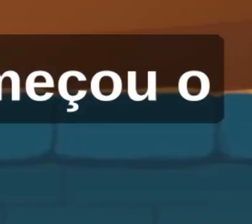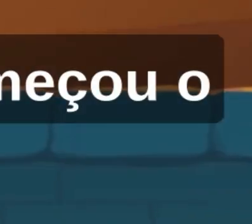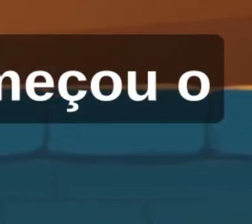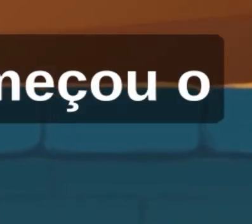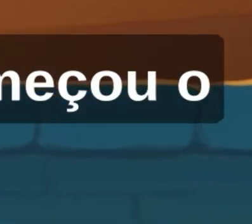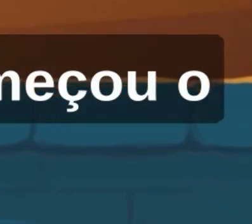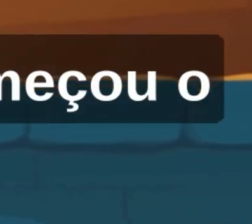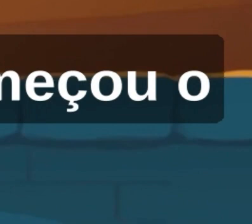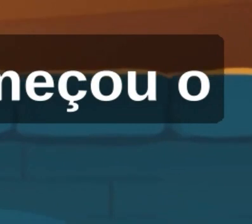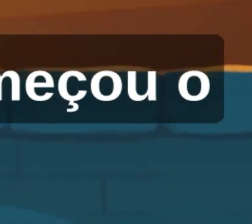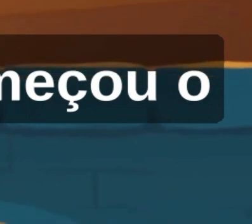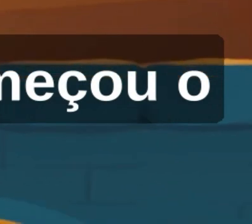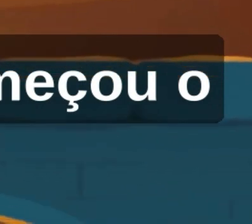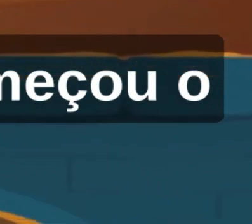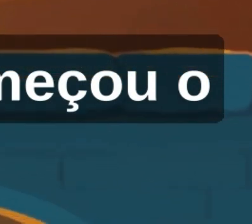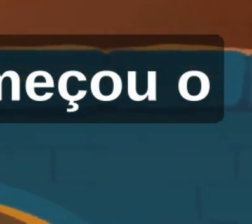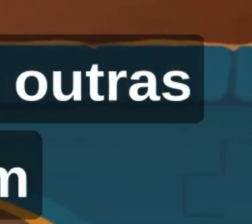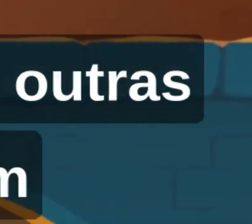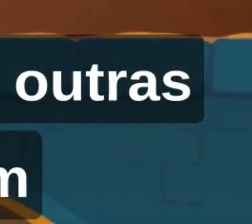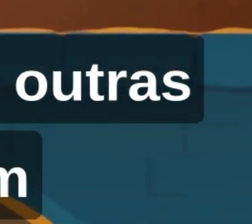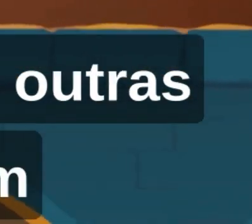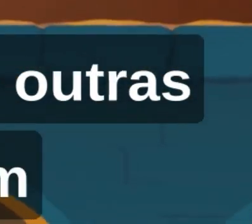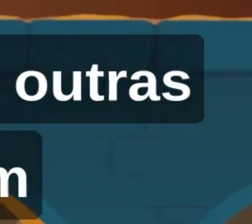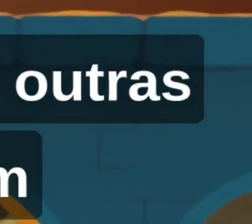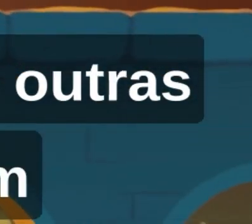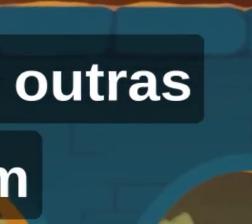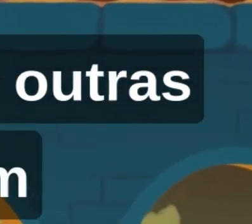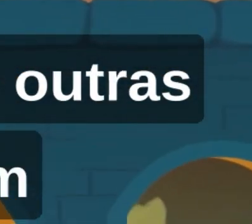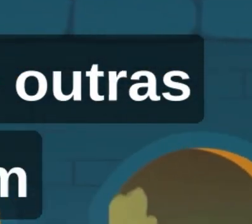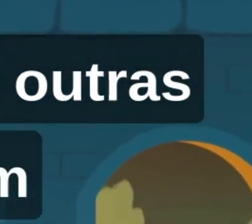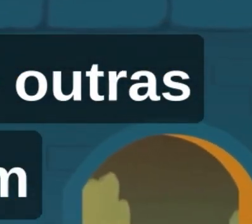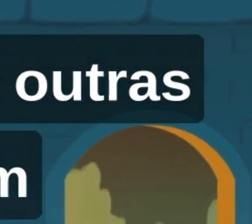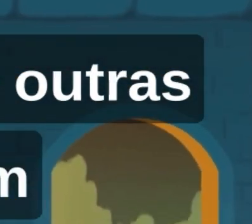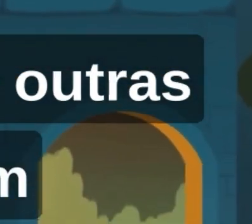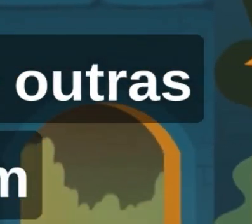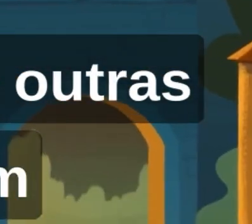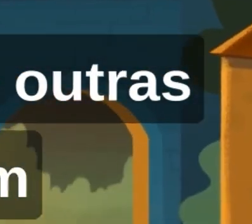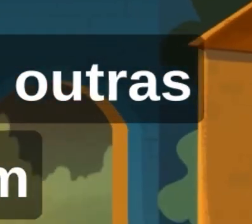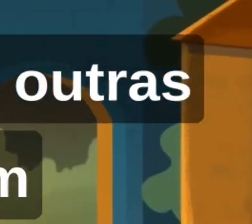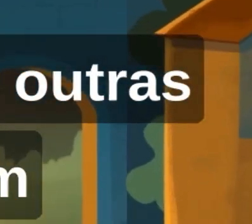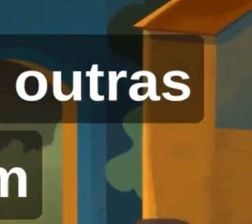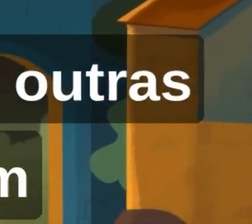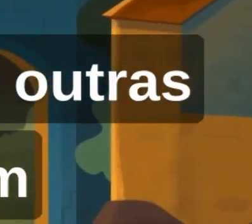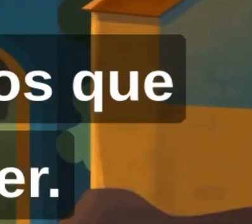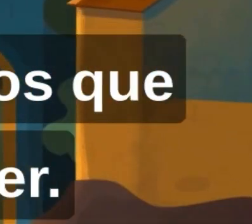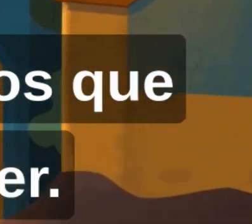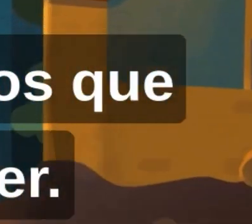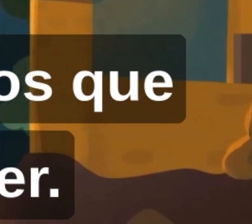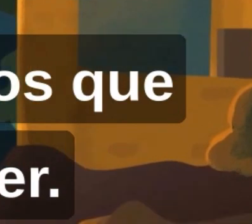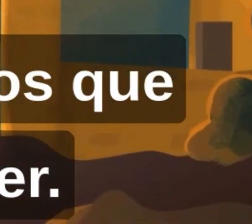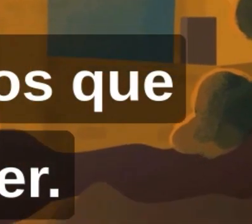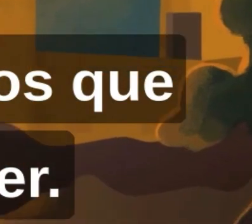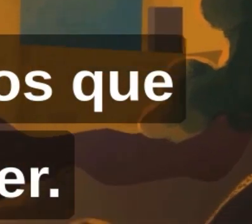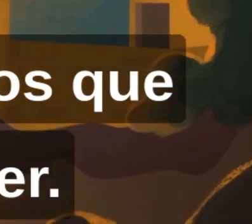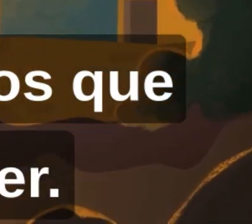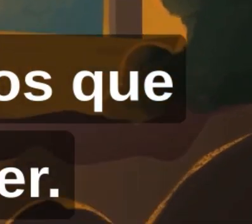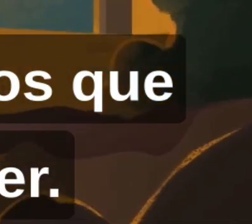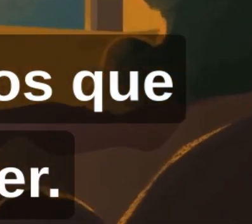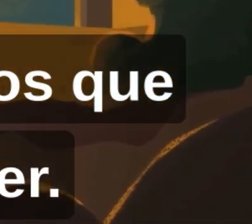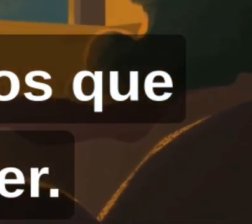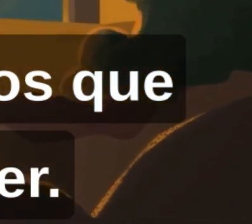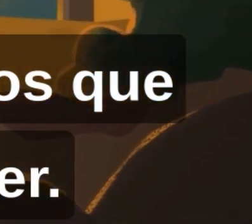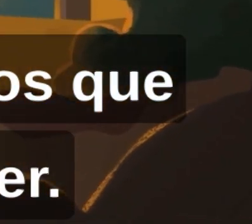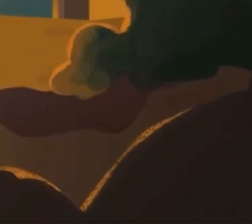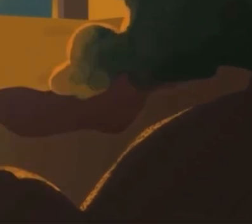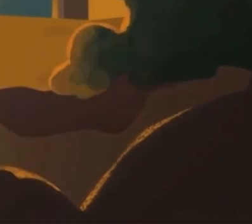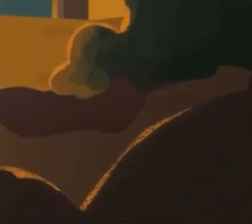E foi assim que o Dom Quixote começou o caminho de volta para casa, onde outras aventuras lhe esperavam, as que contavam nos livros que ele gostava